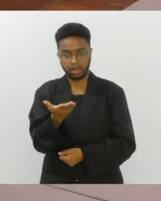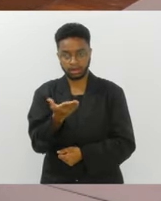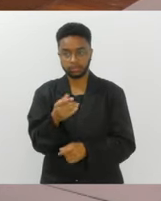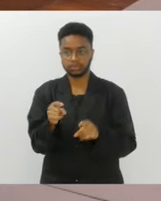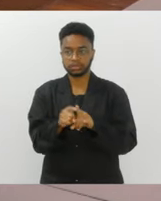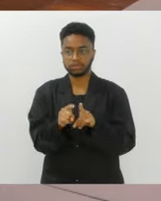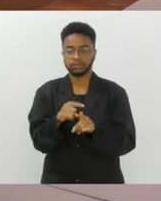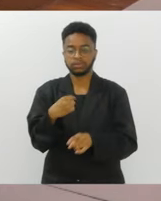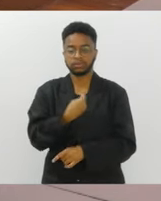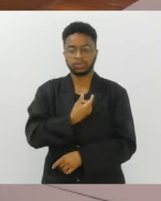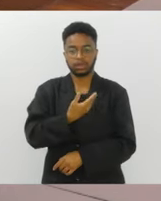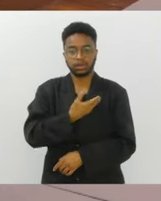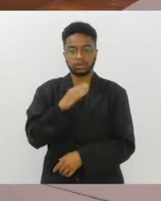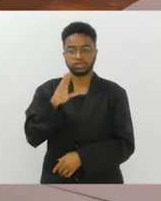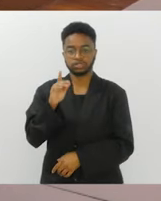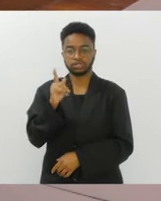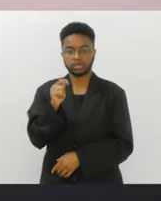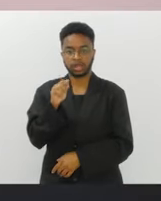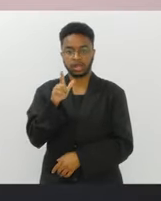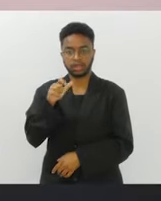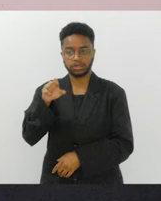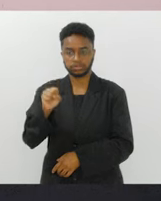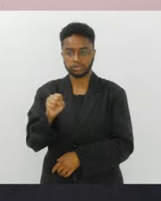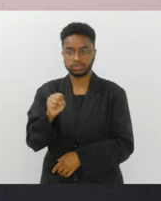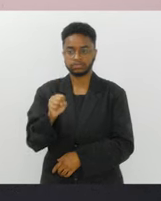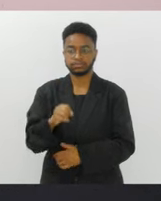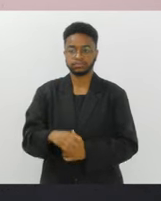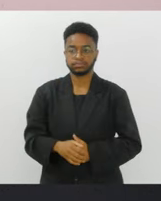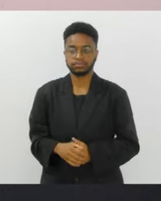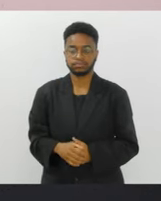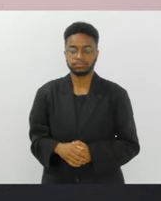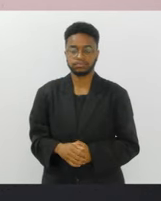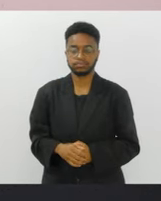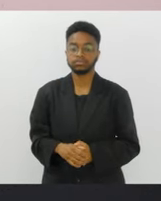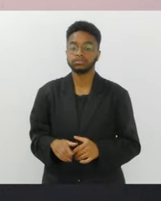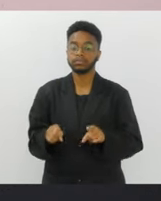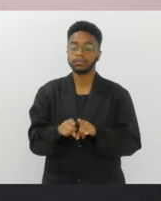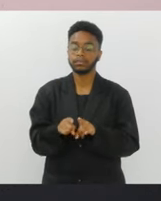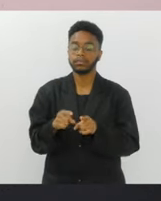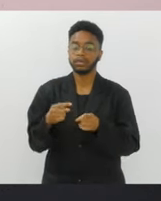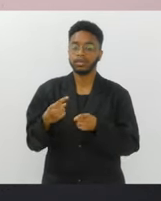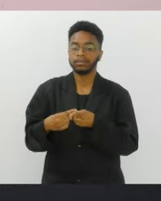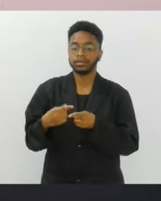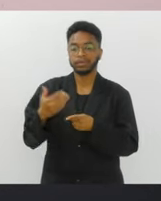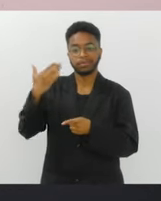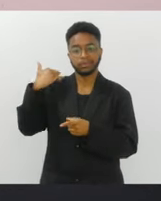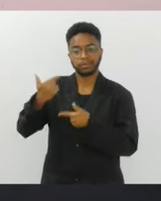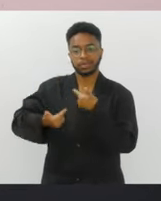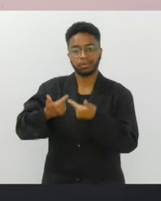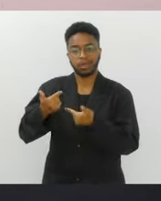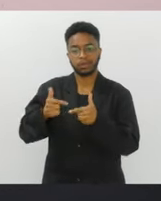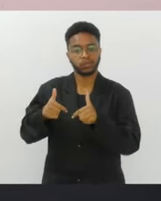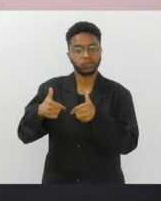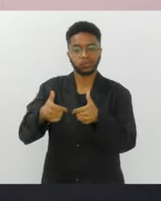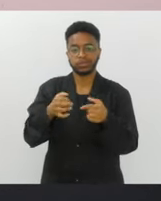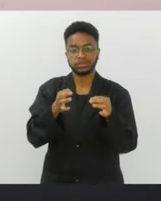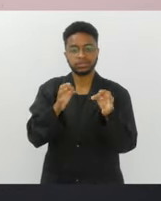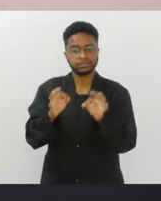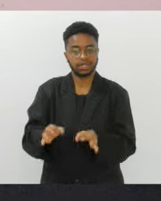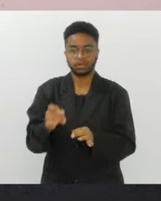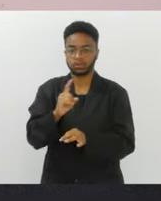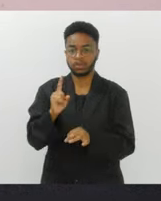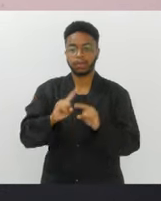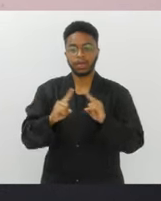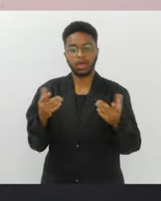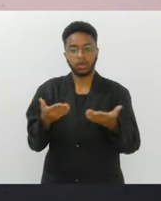nosso amigo, nobre amigo Charles Batista, à frente dessa AGTRANSP, um trabalho que não vinha sendo executado da maneira correta e na presença e na figura de